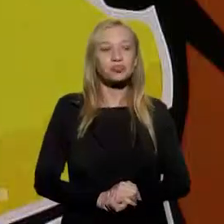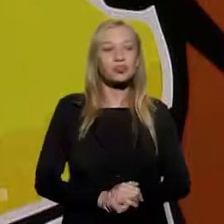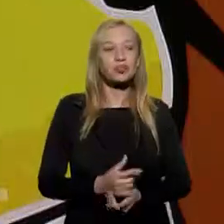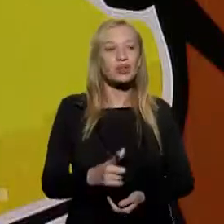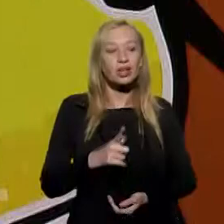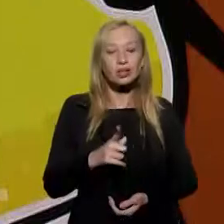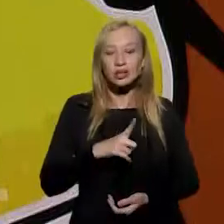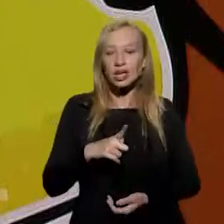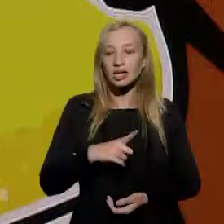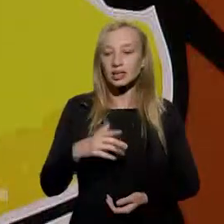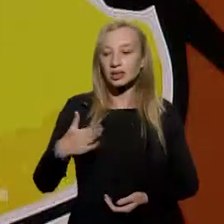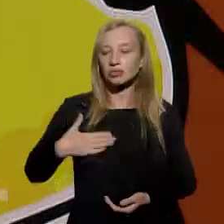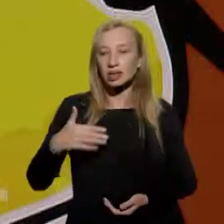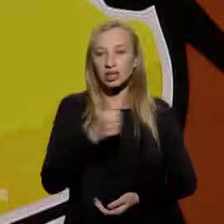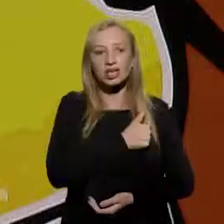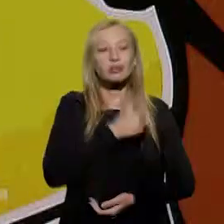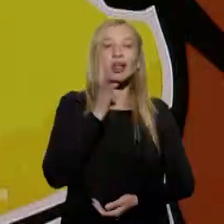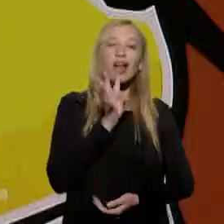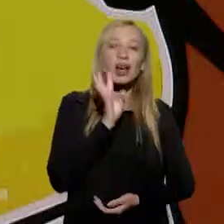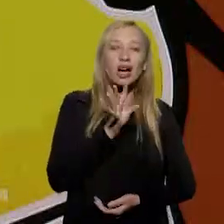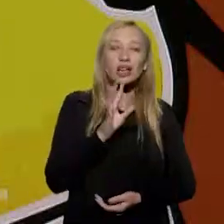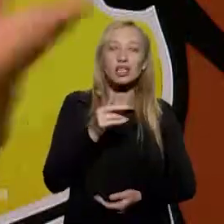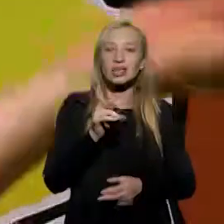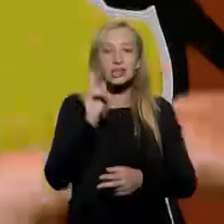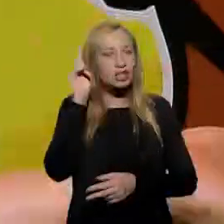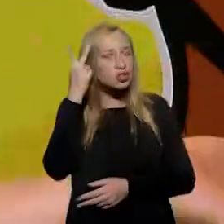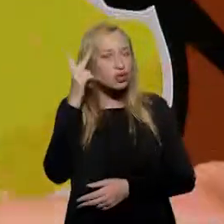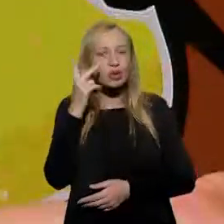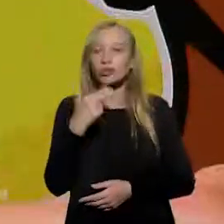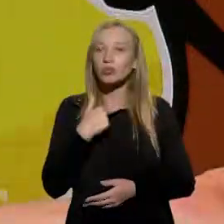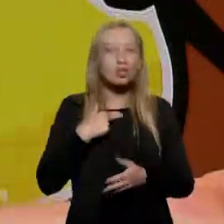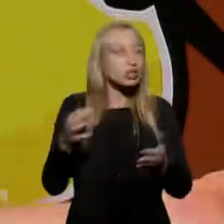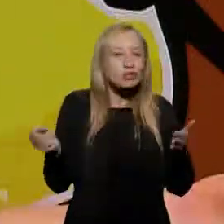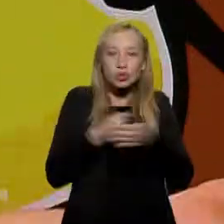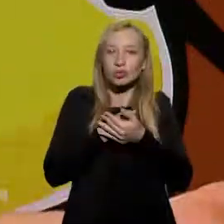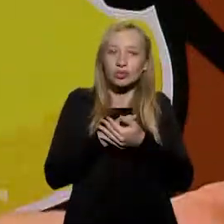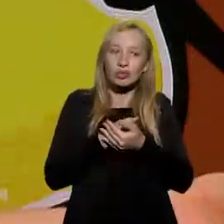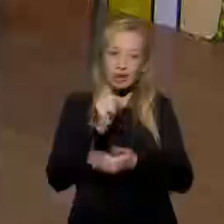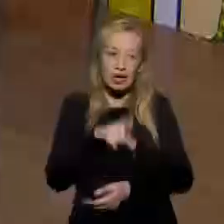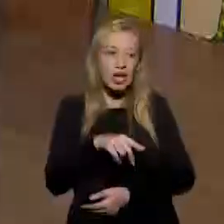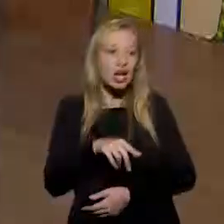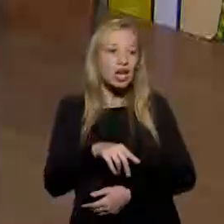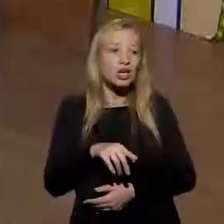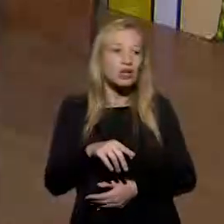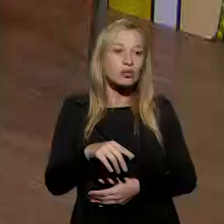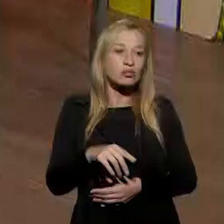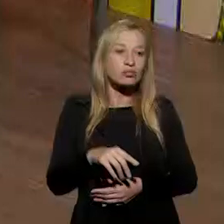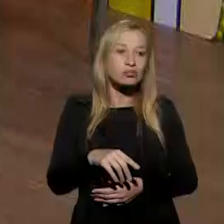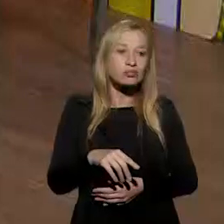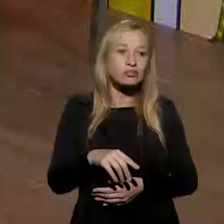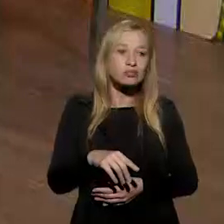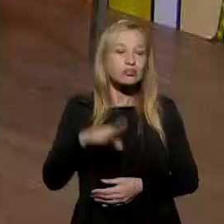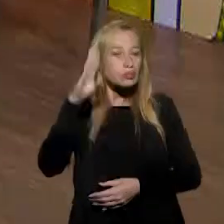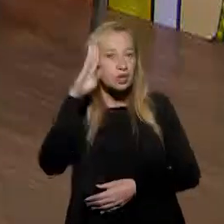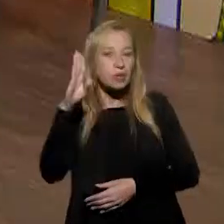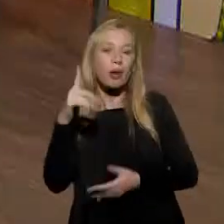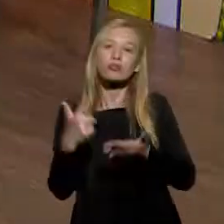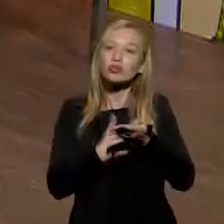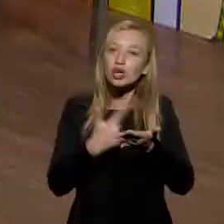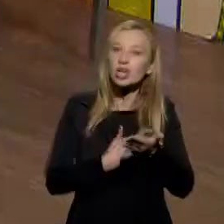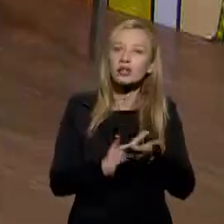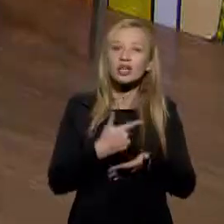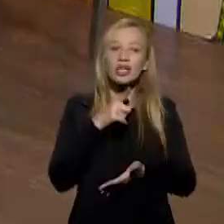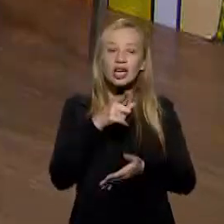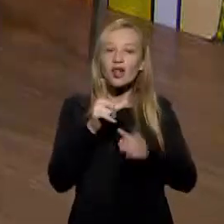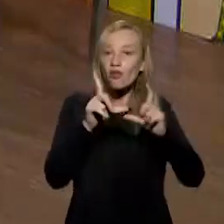tem umas primeiras damas muito legais essas histórias não podia ficar escondidas em um dos trunfos do livro além das histórias propriamente